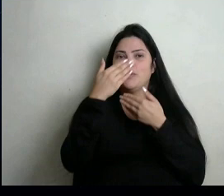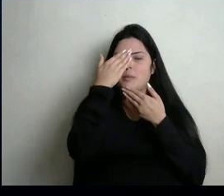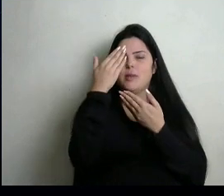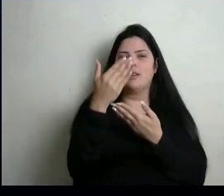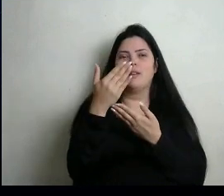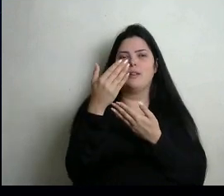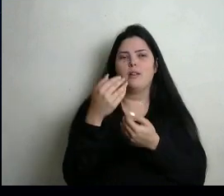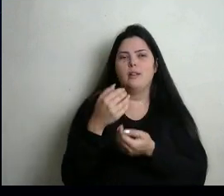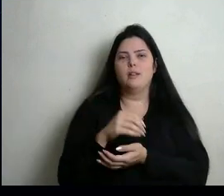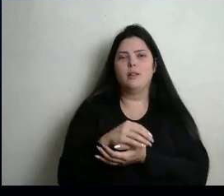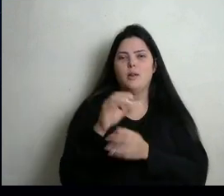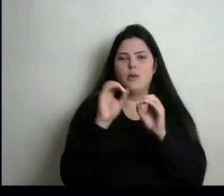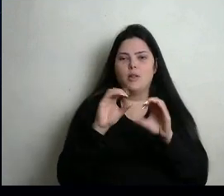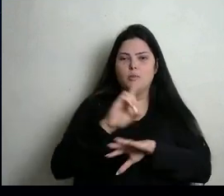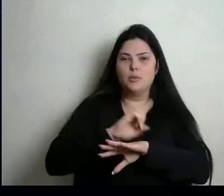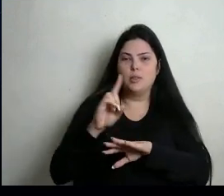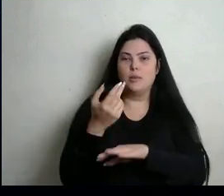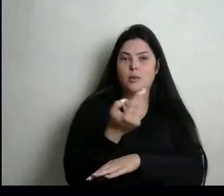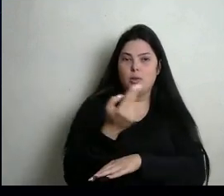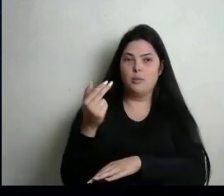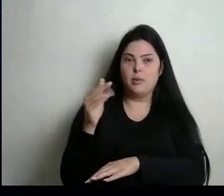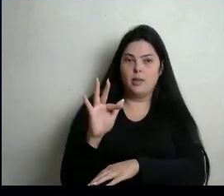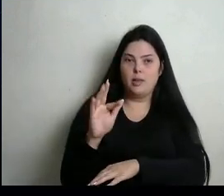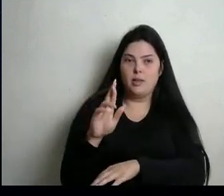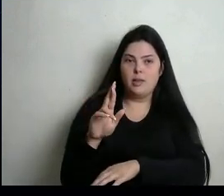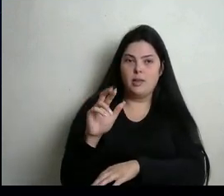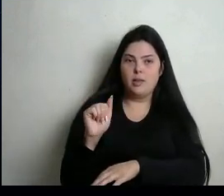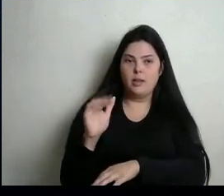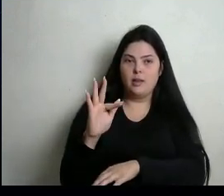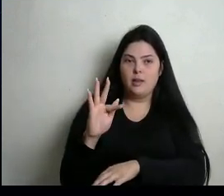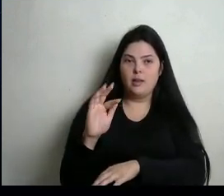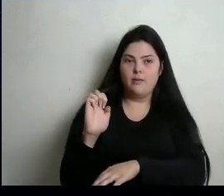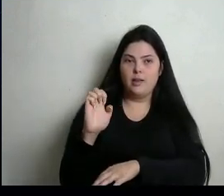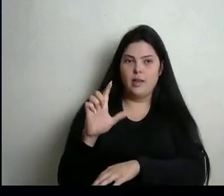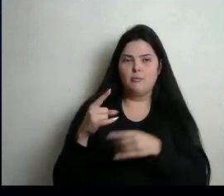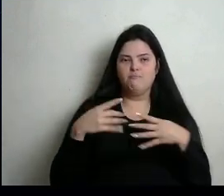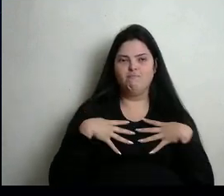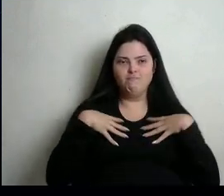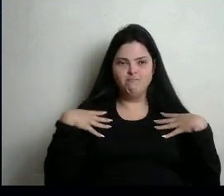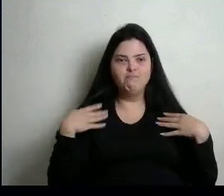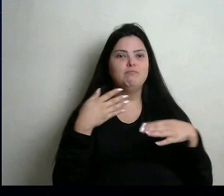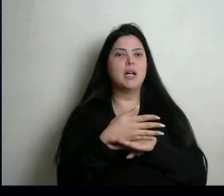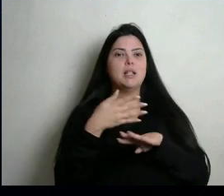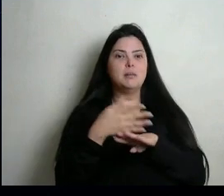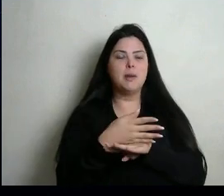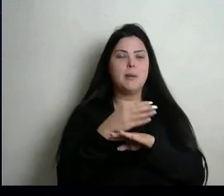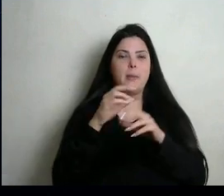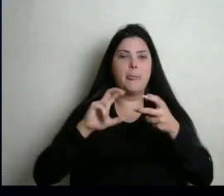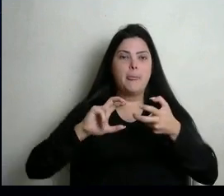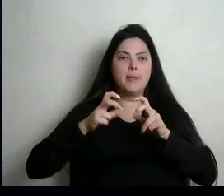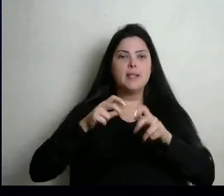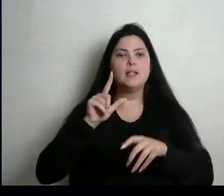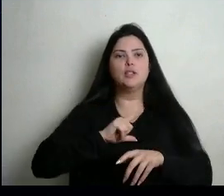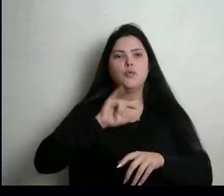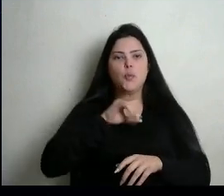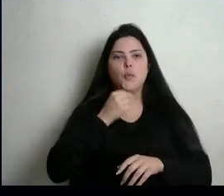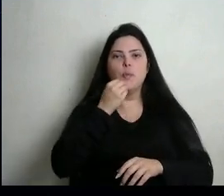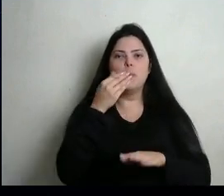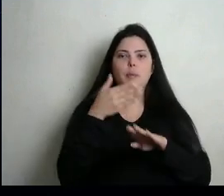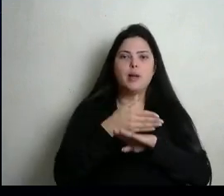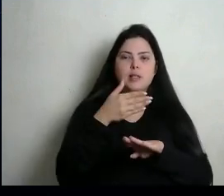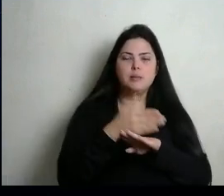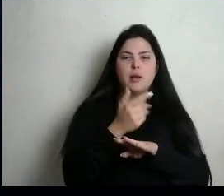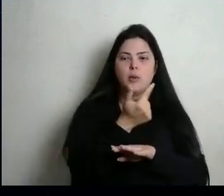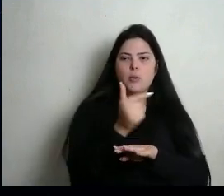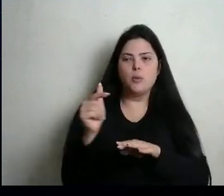Bom, pessoal, meu nome é Rafael Teixeira. Para mim é uma honra estar participando aqui dessa edição do TDC. Eu já tive a oportunidade de participar de algumas outras